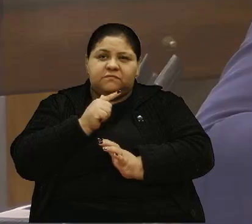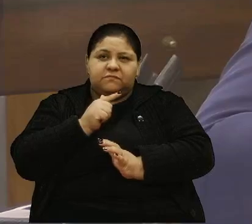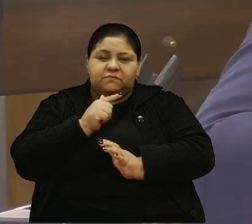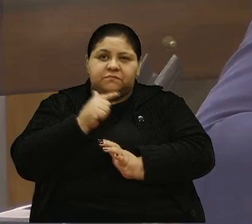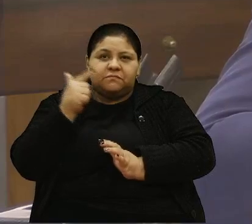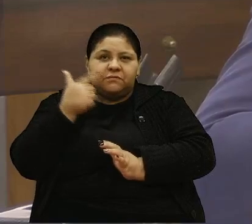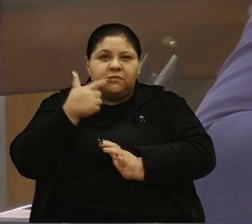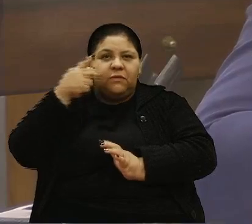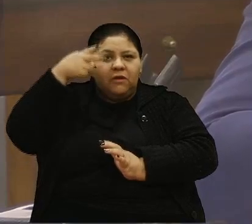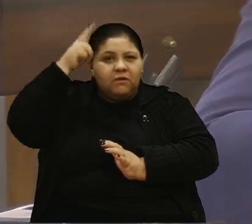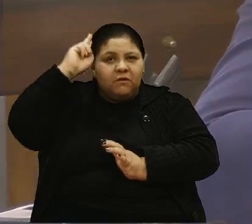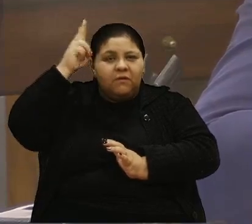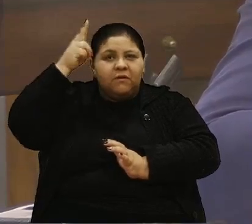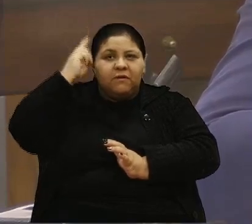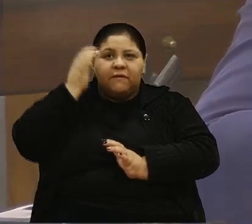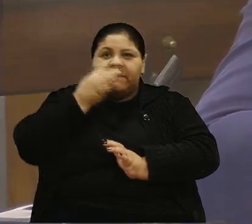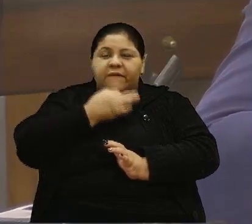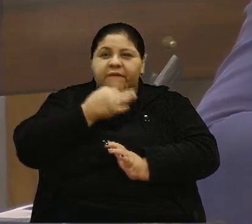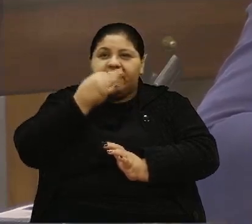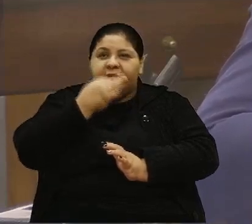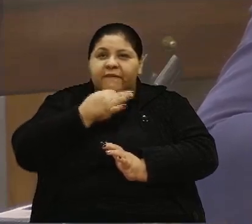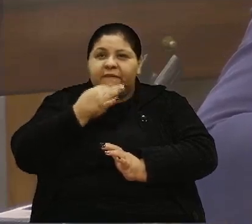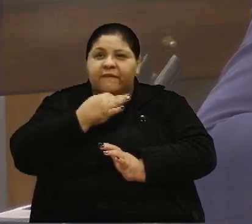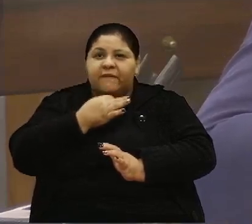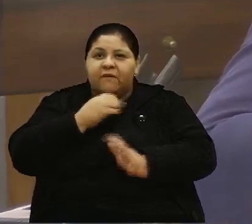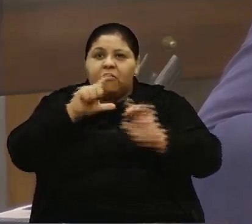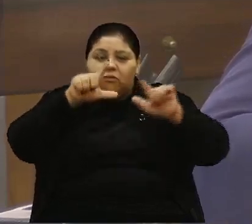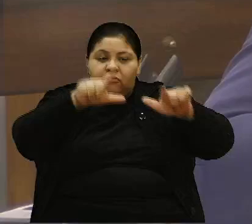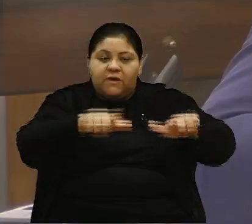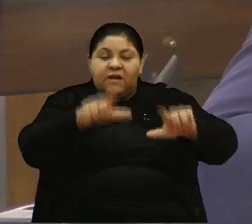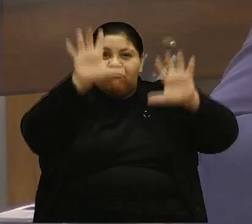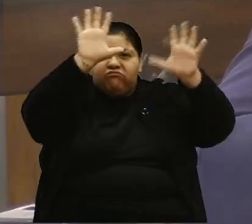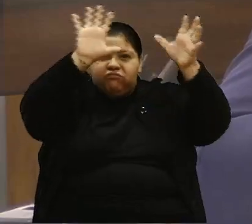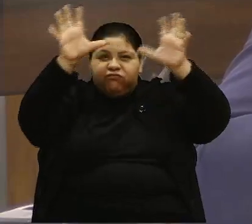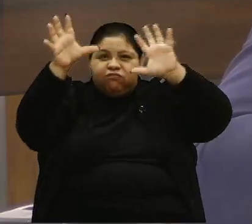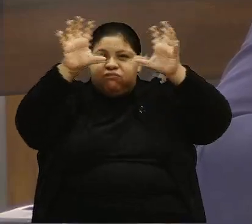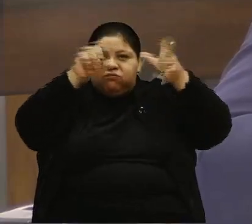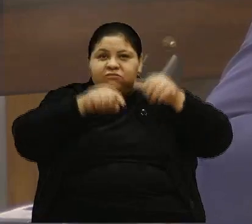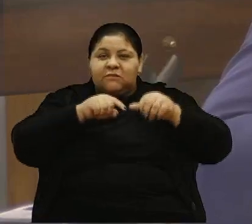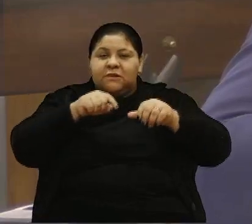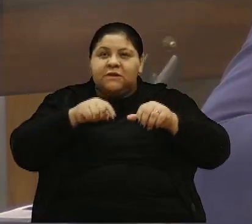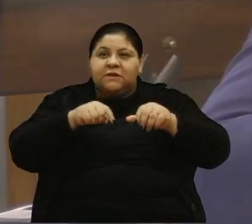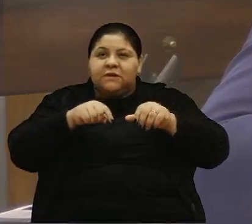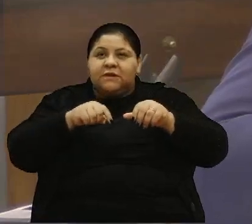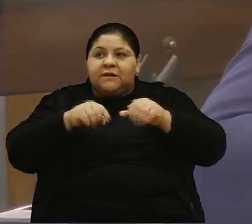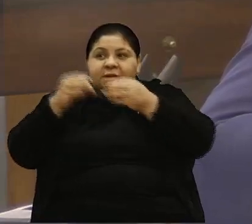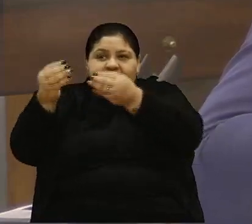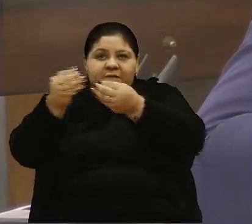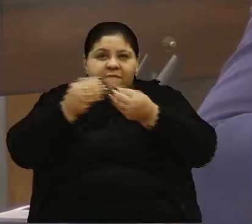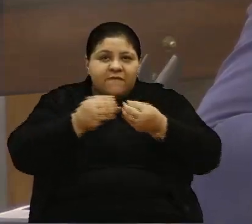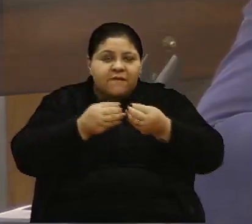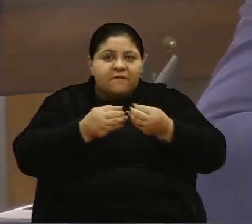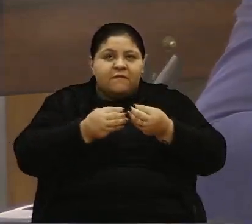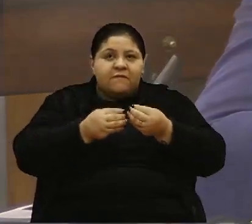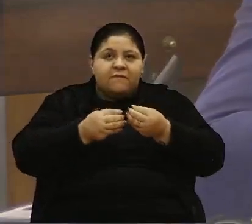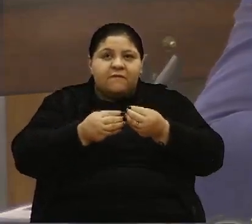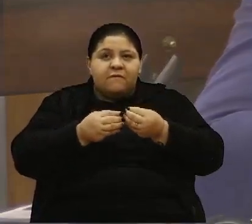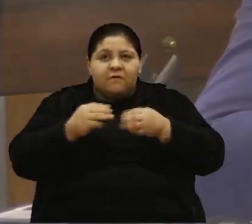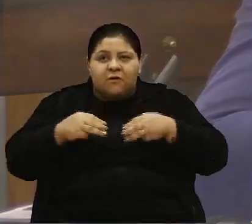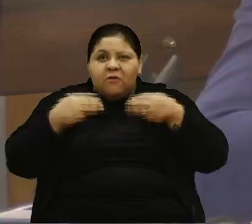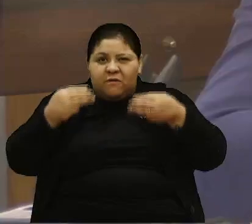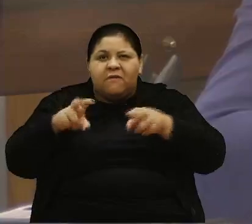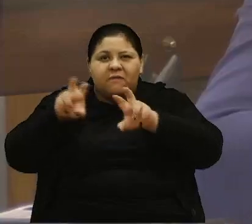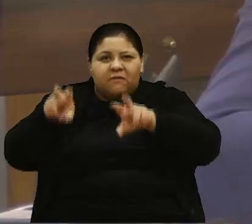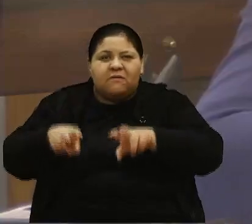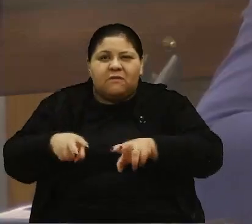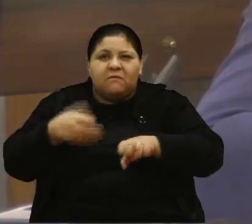mandou aqui, Caxias vai receber uma estação meteorológica, que está vindo lá do Ministério da Agricultura. Né? Então, uma participação, né, de quem